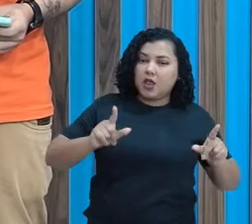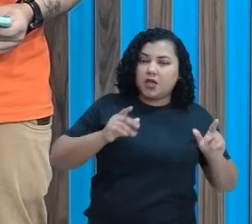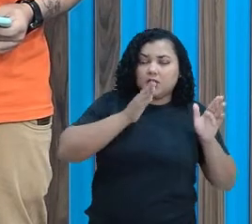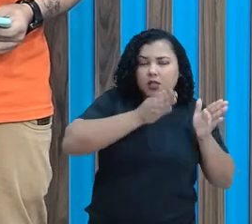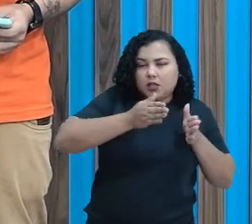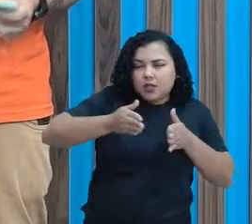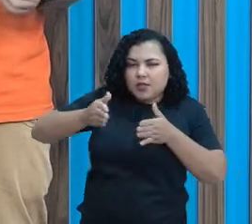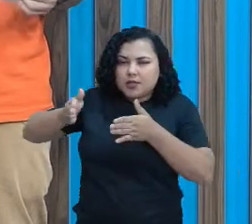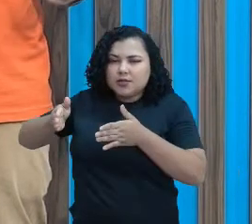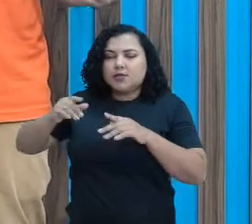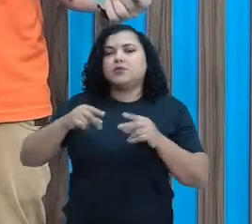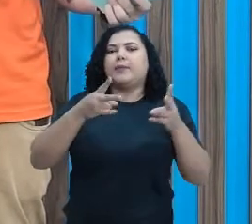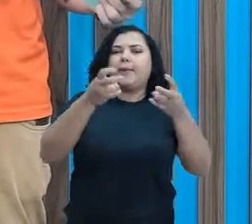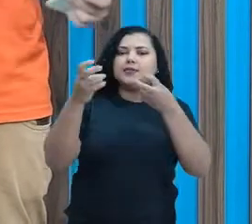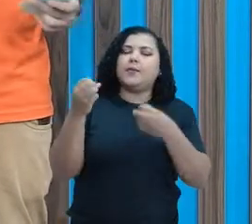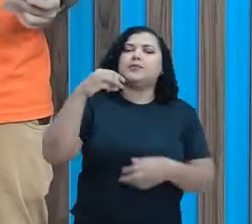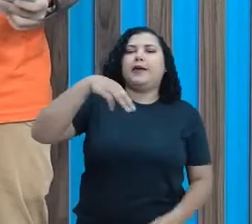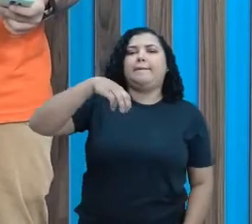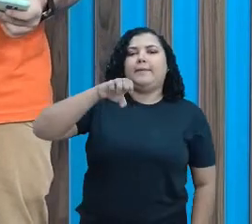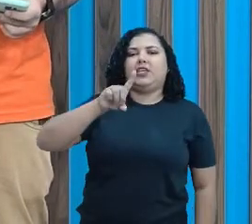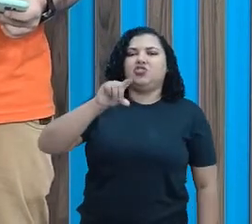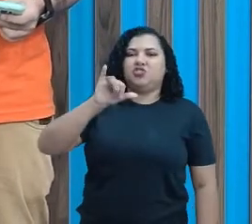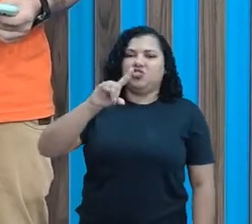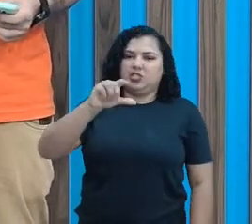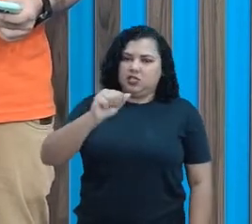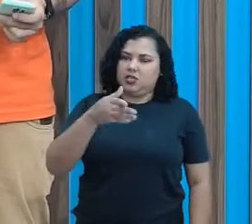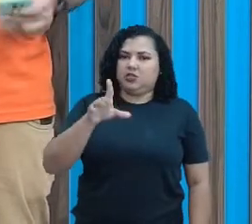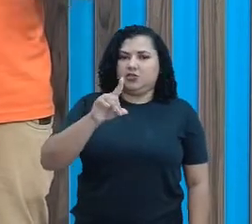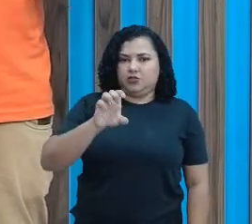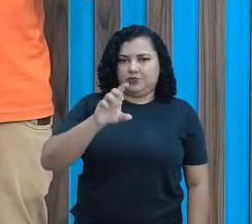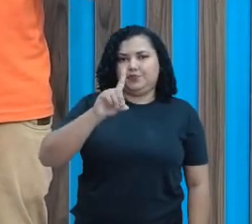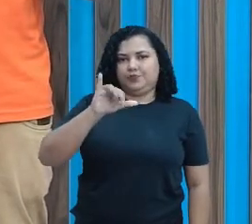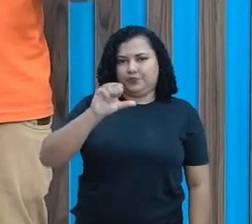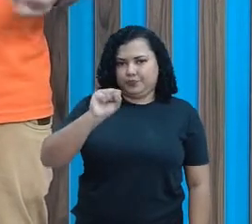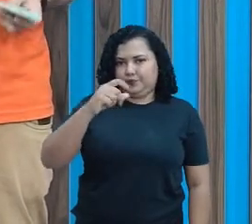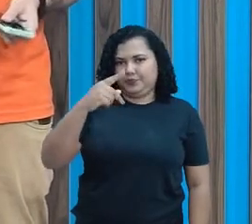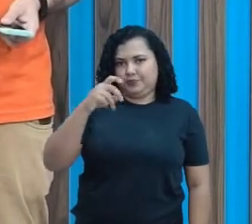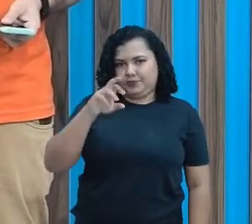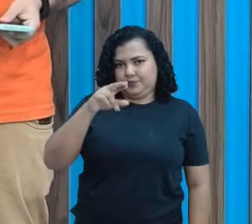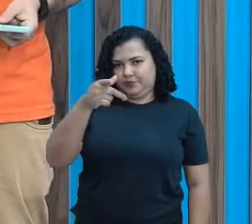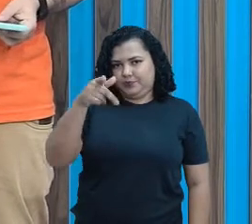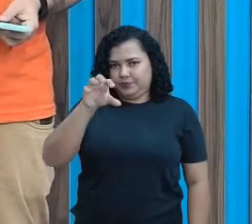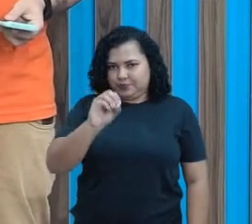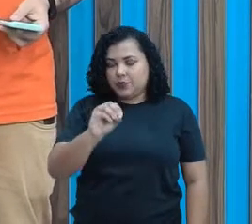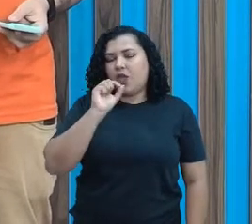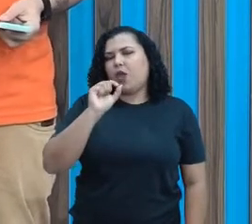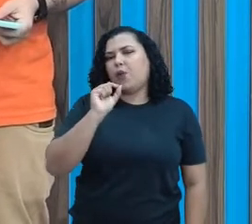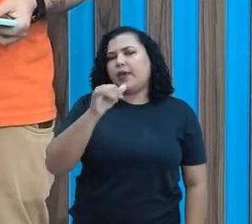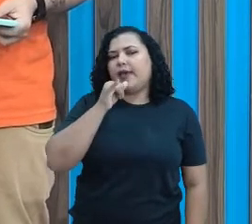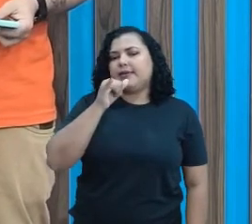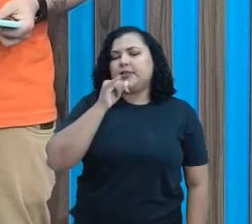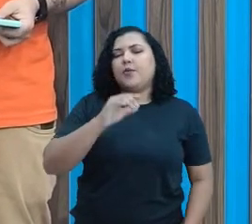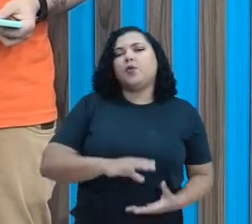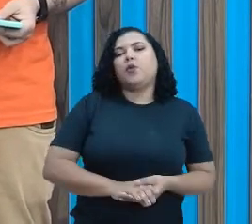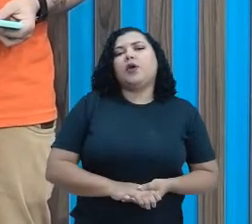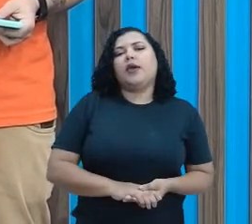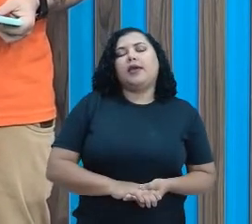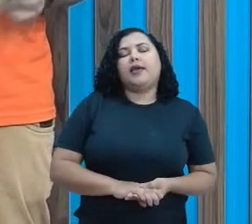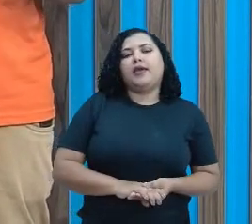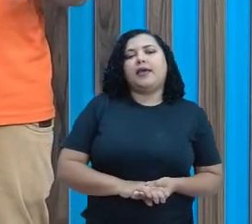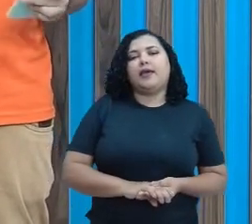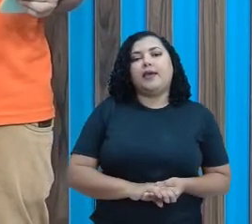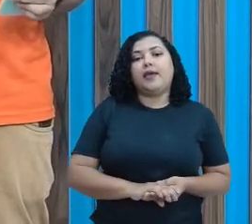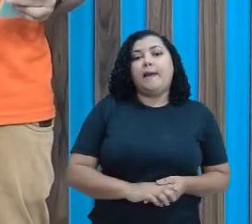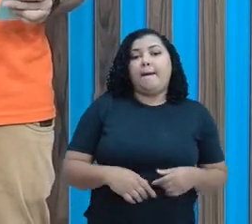de dispersão, a gente consegue perceber que isso é uma compensação, vamos dizer assim, para aquelas medidas de tendência central.